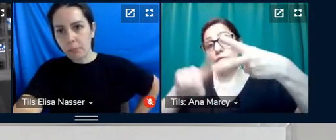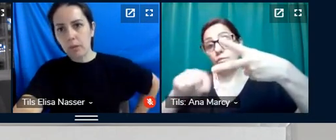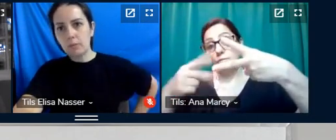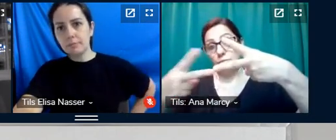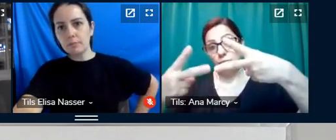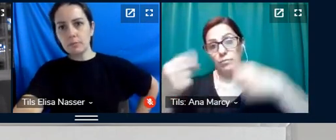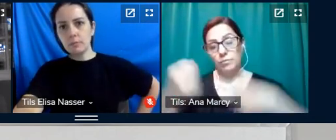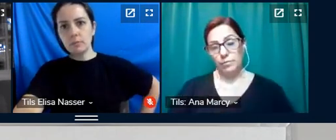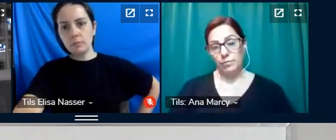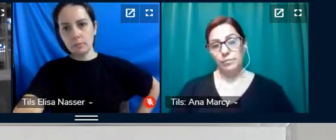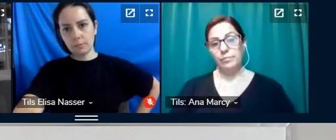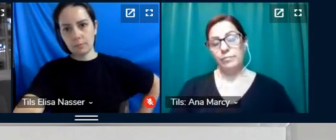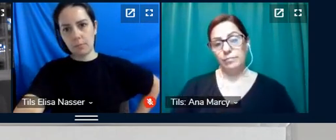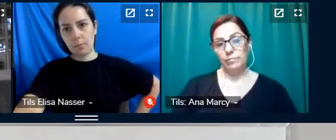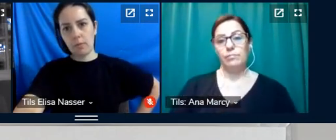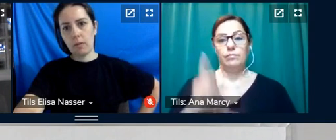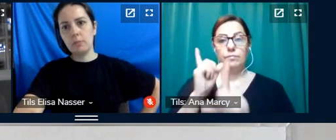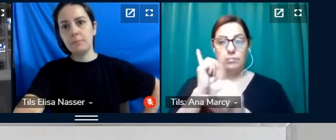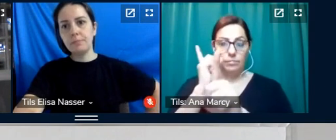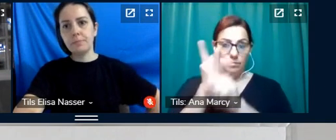cartesiano.